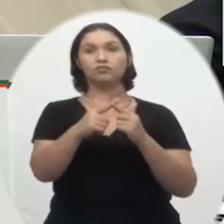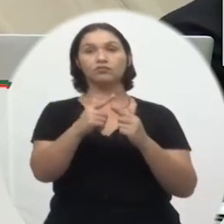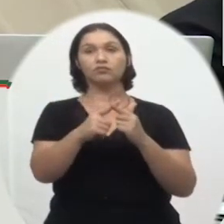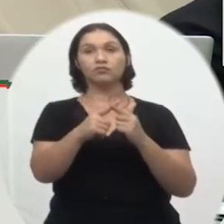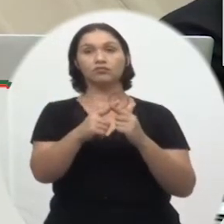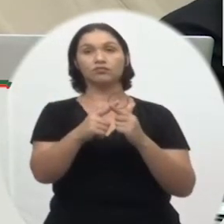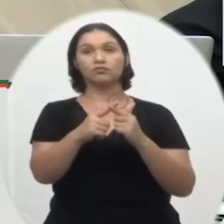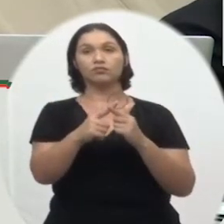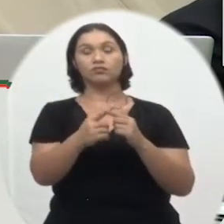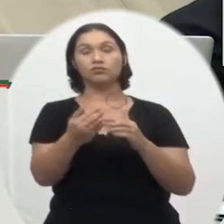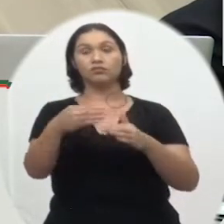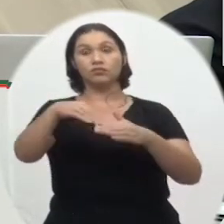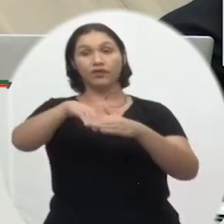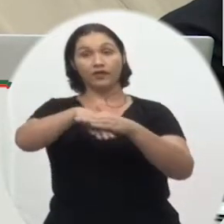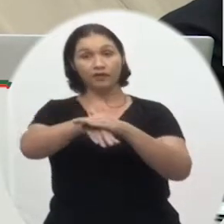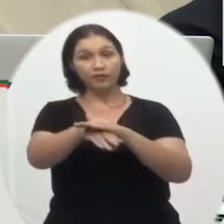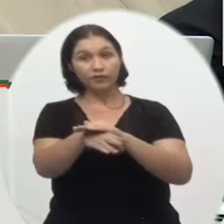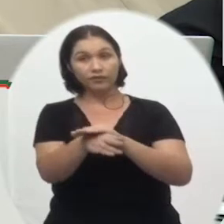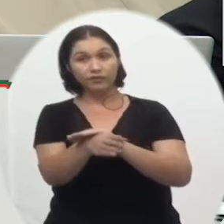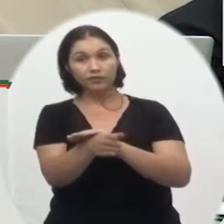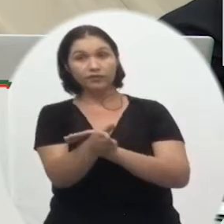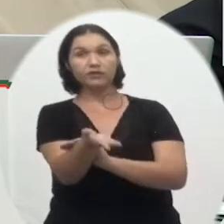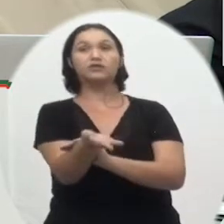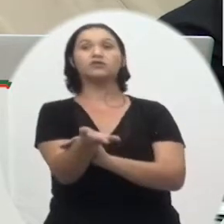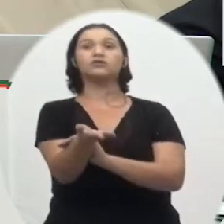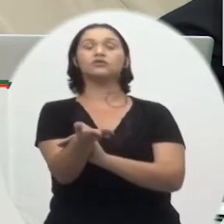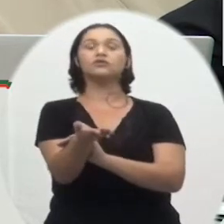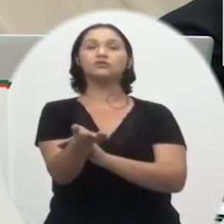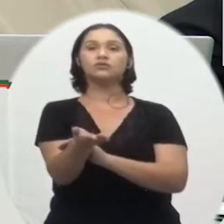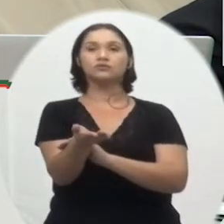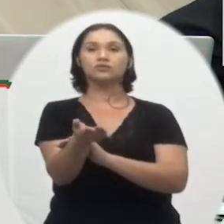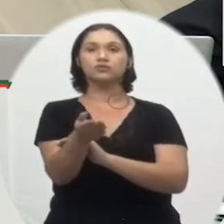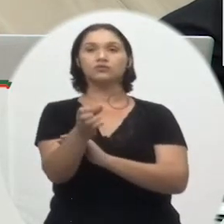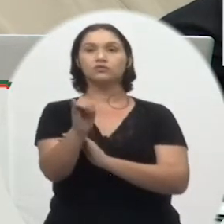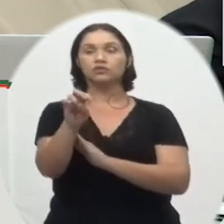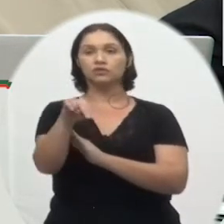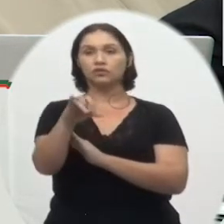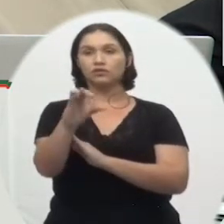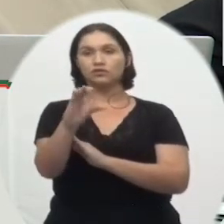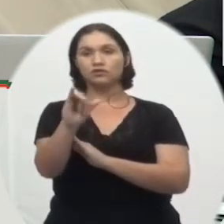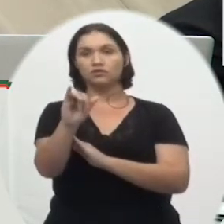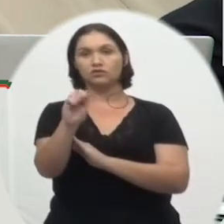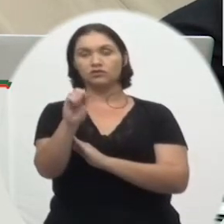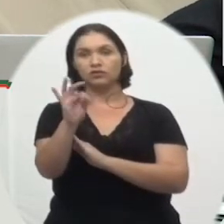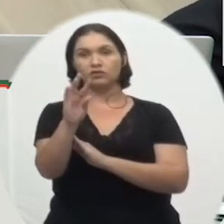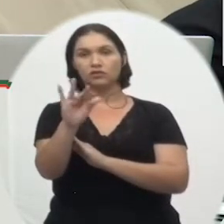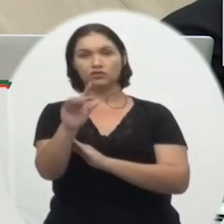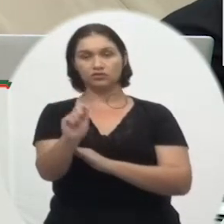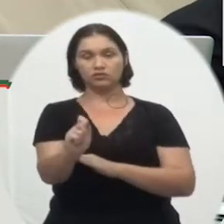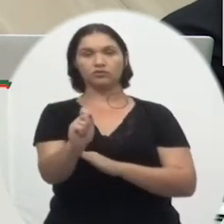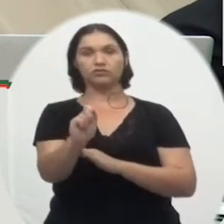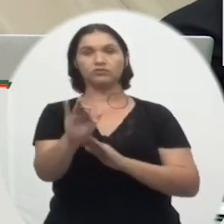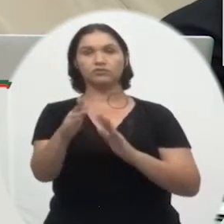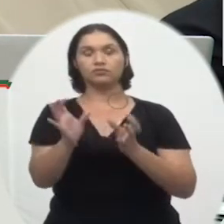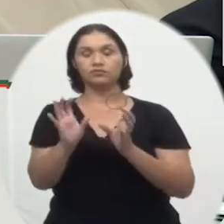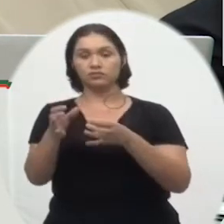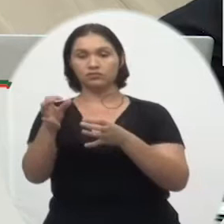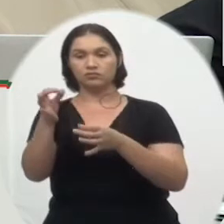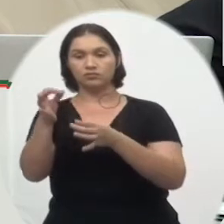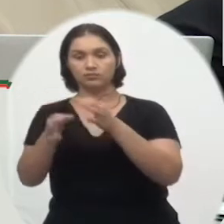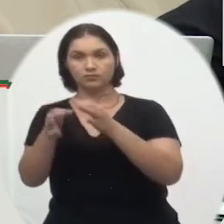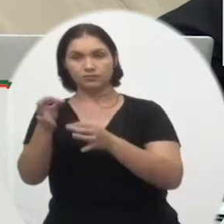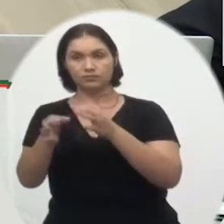iniciativa. A Comissão de Justiça e Redação, única que delibera sobre vetos, opinou pela legalidade e